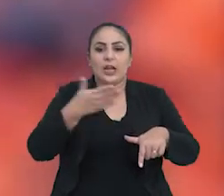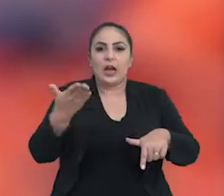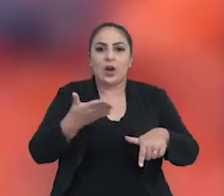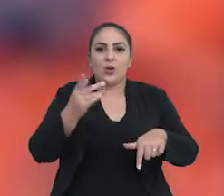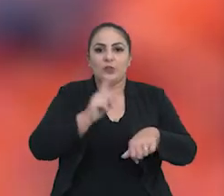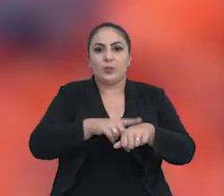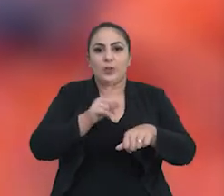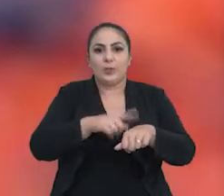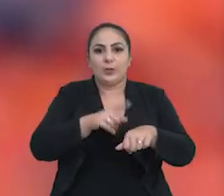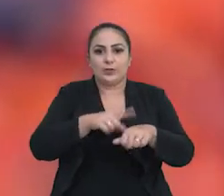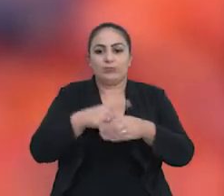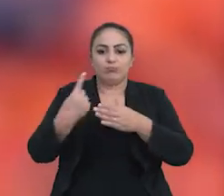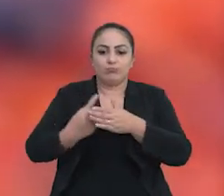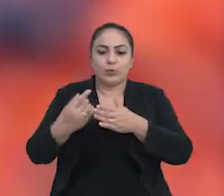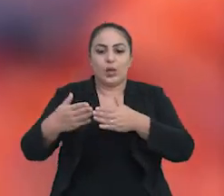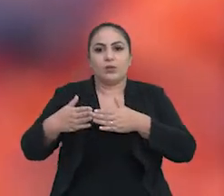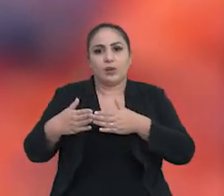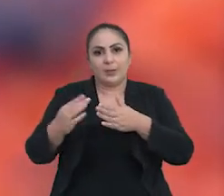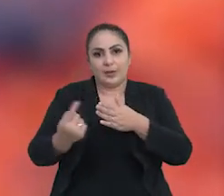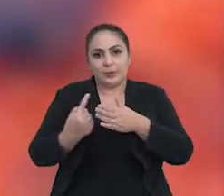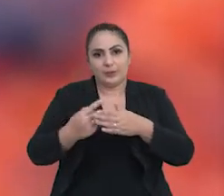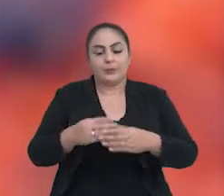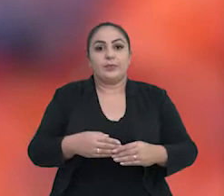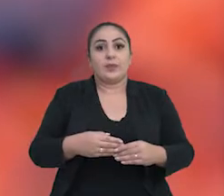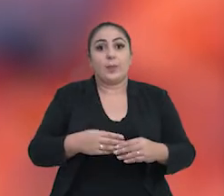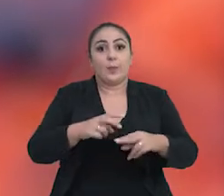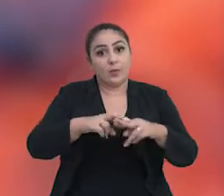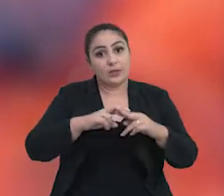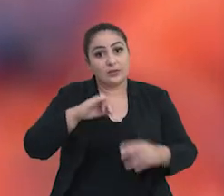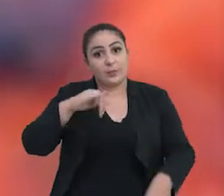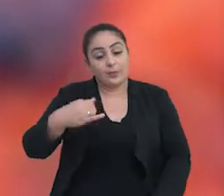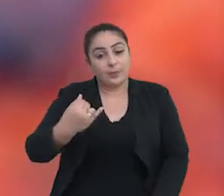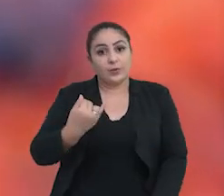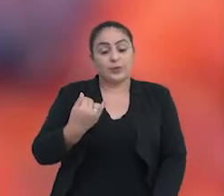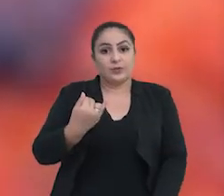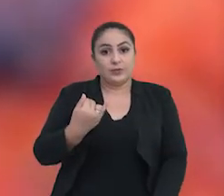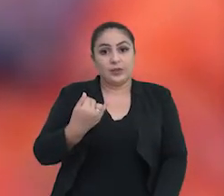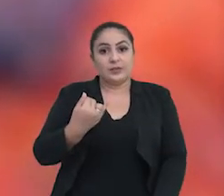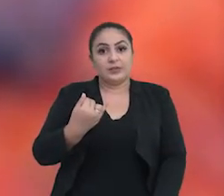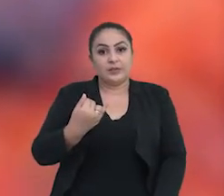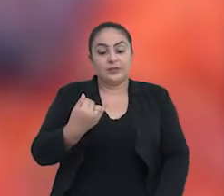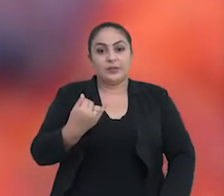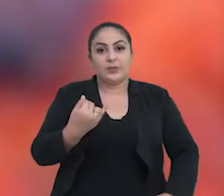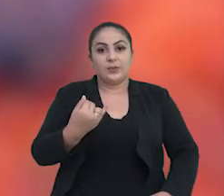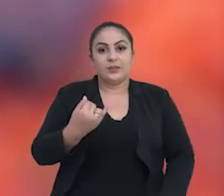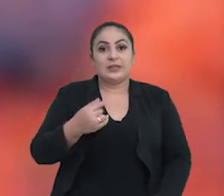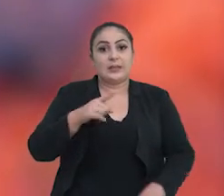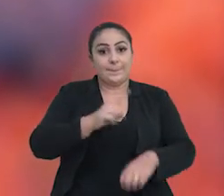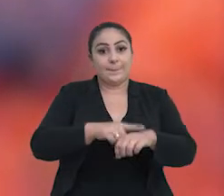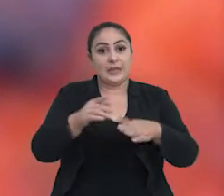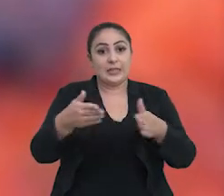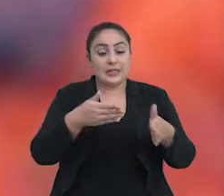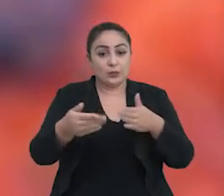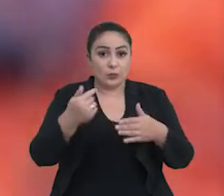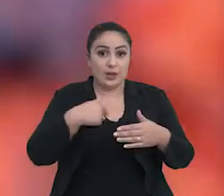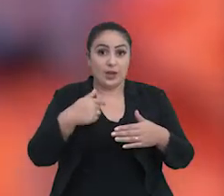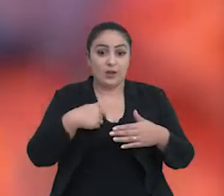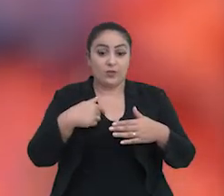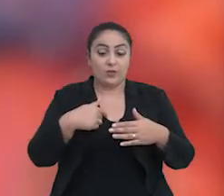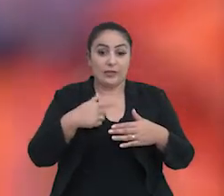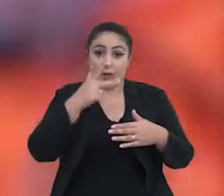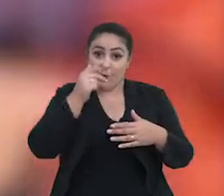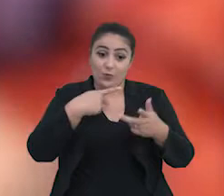sentindo agora no momento de reclusão. Então, aproveitando esse tempo que